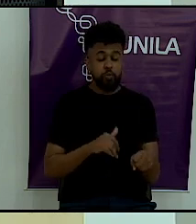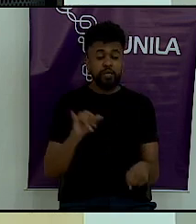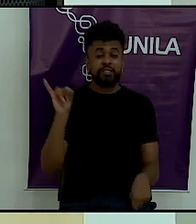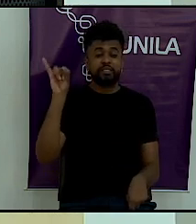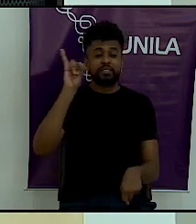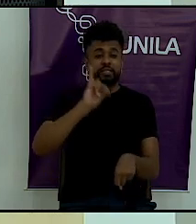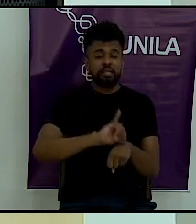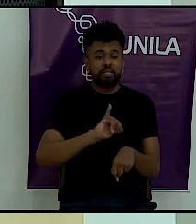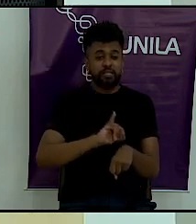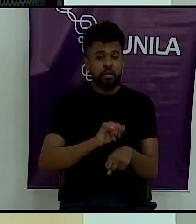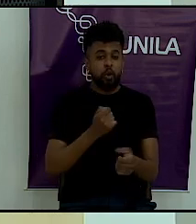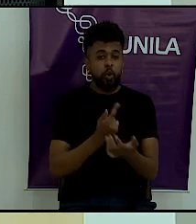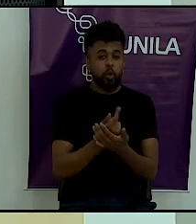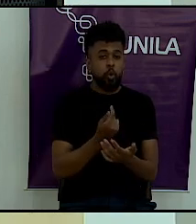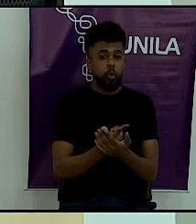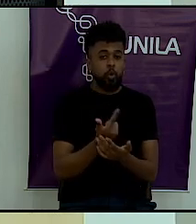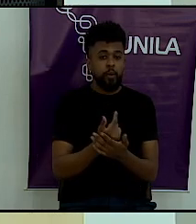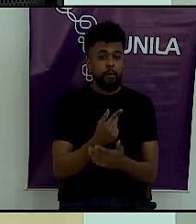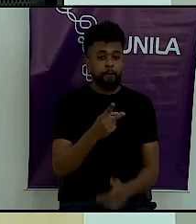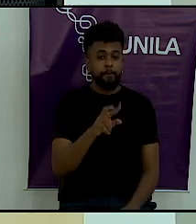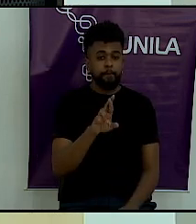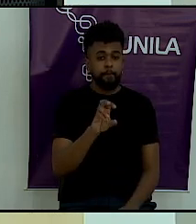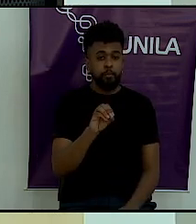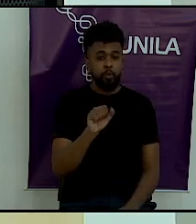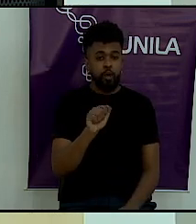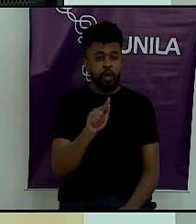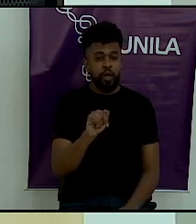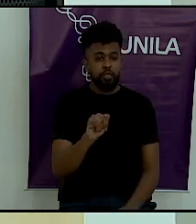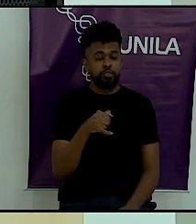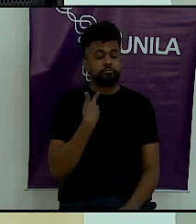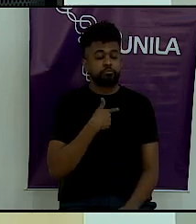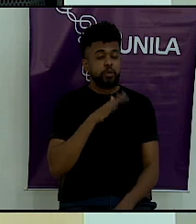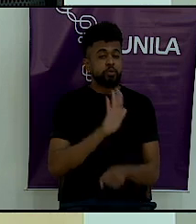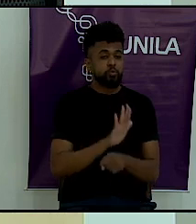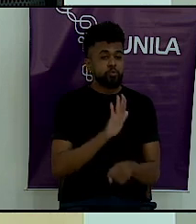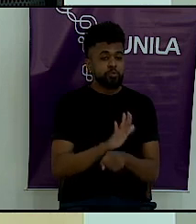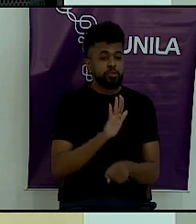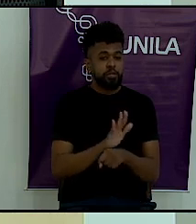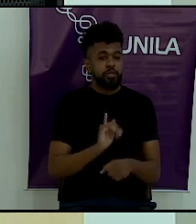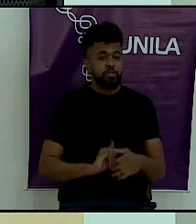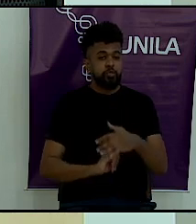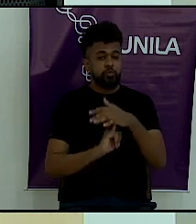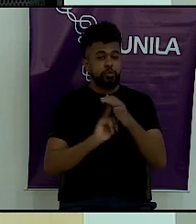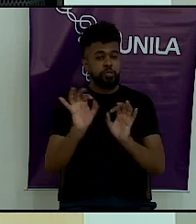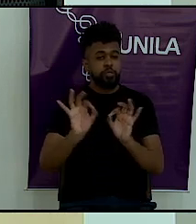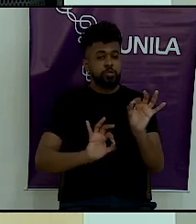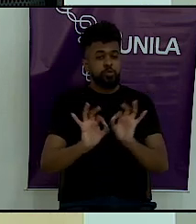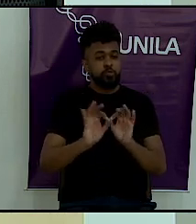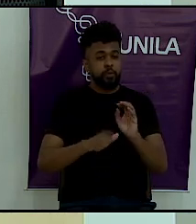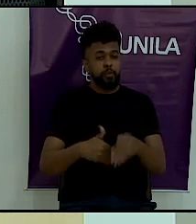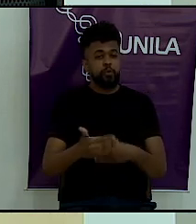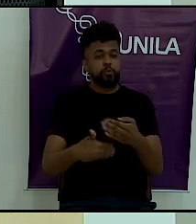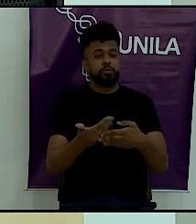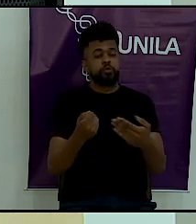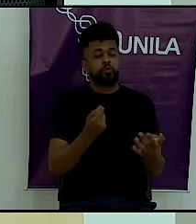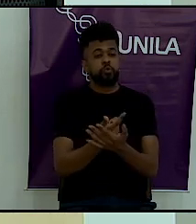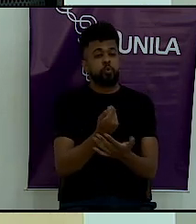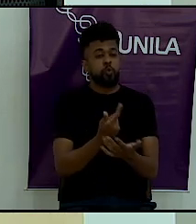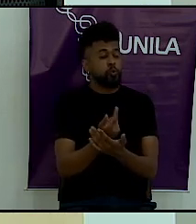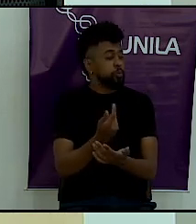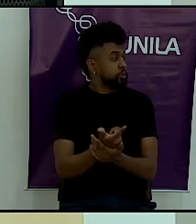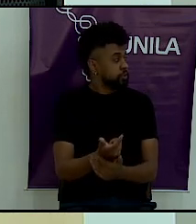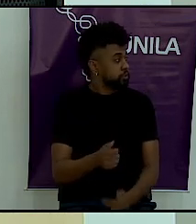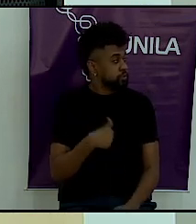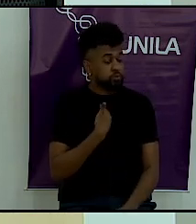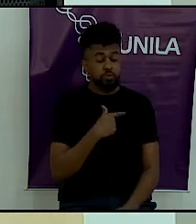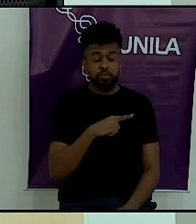de compras que está dentro da PROAGE lá, para justamente ajudar os institutos a resolverem esse processo de compras, né? Então, a